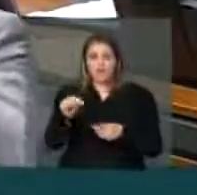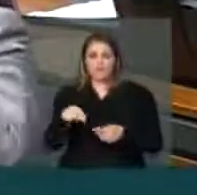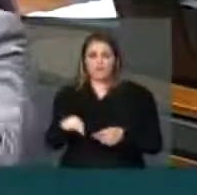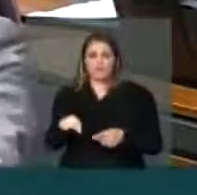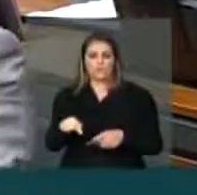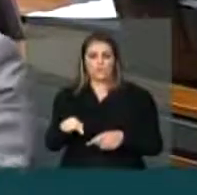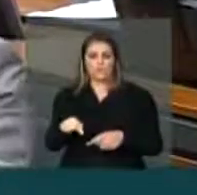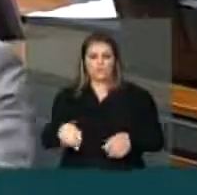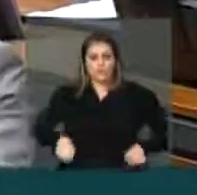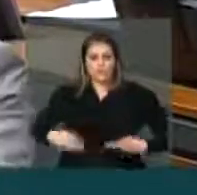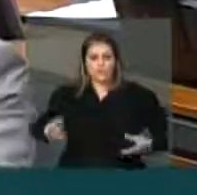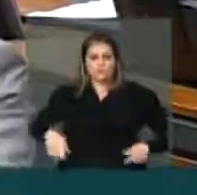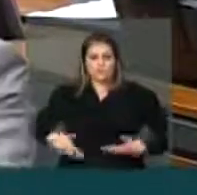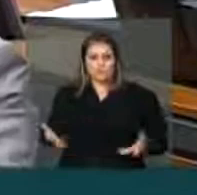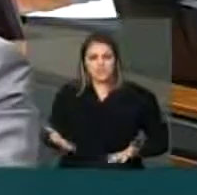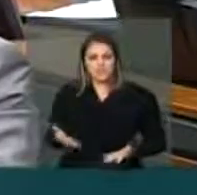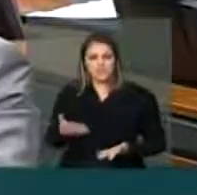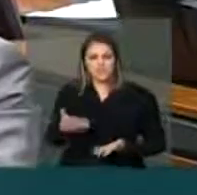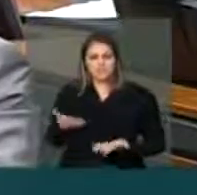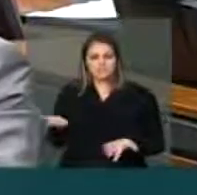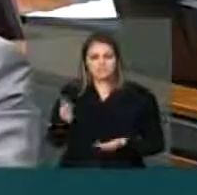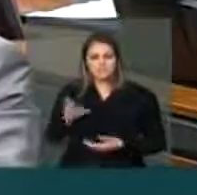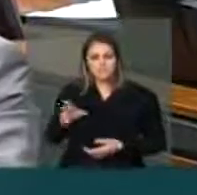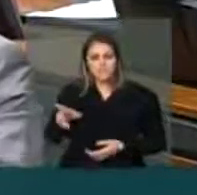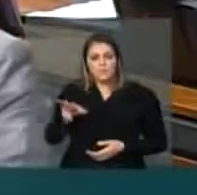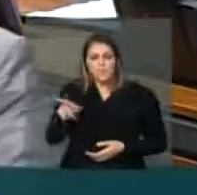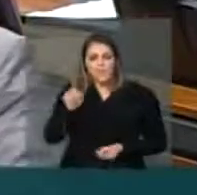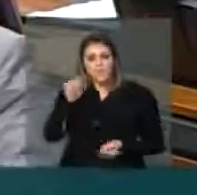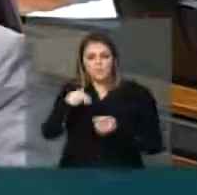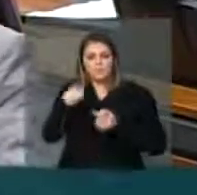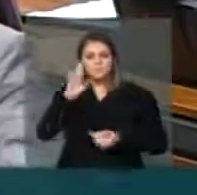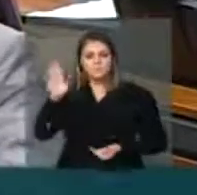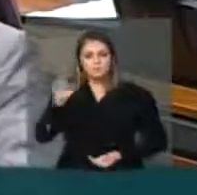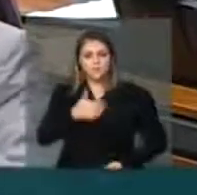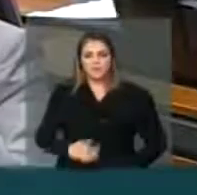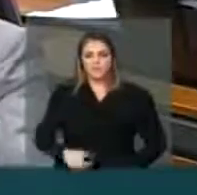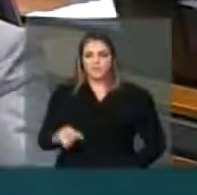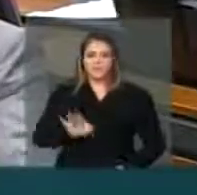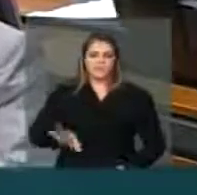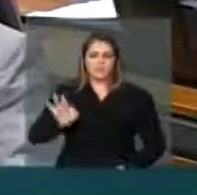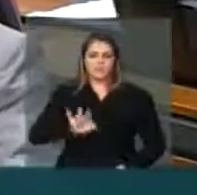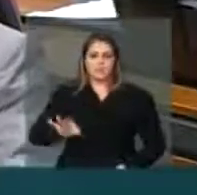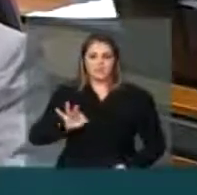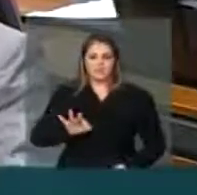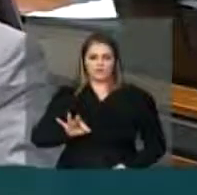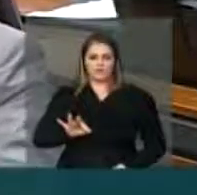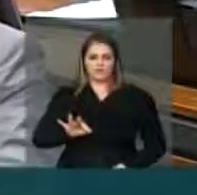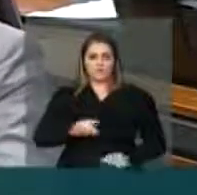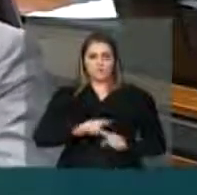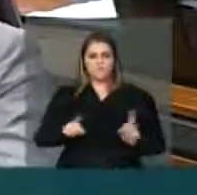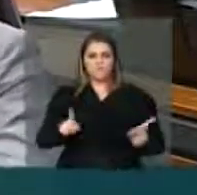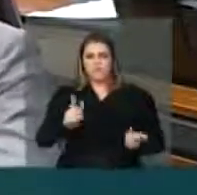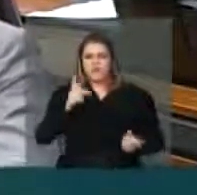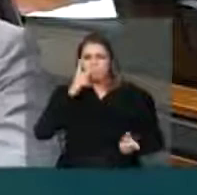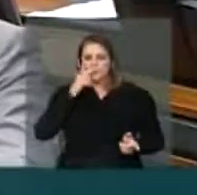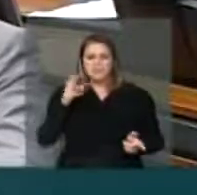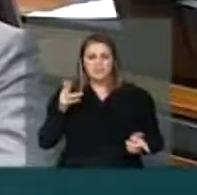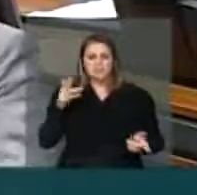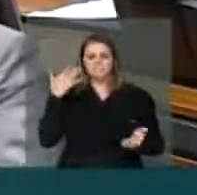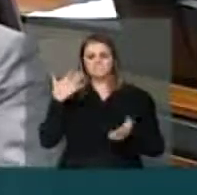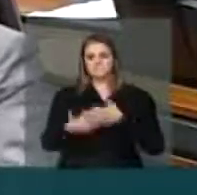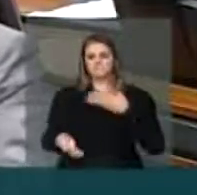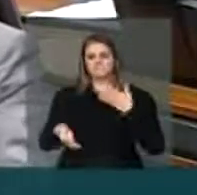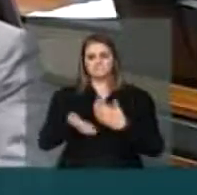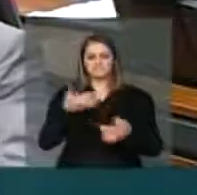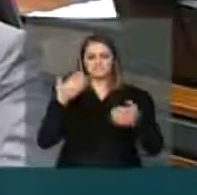atividade finalística do governo federal, mas que representa justamente a despreocupação com o